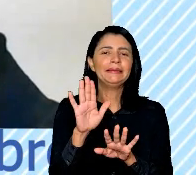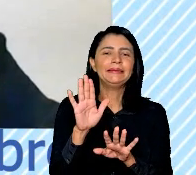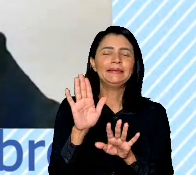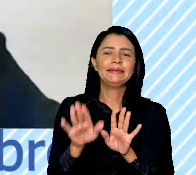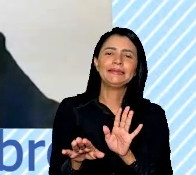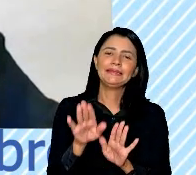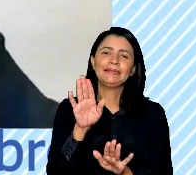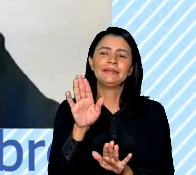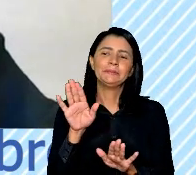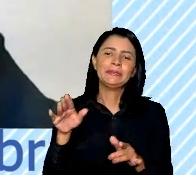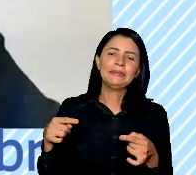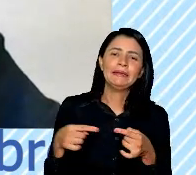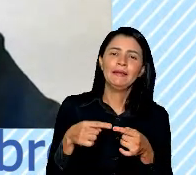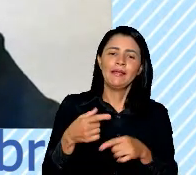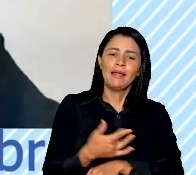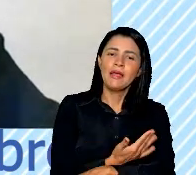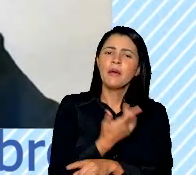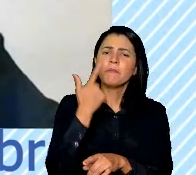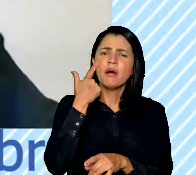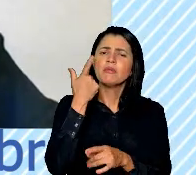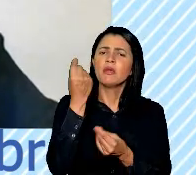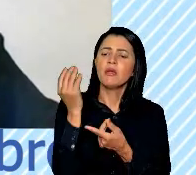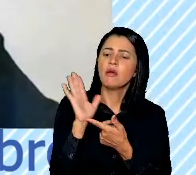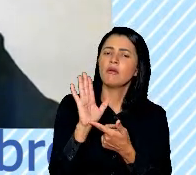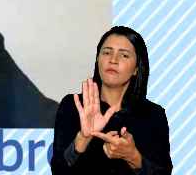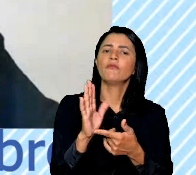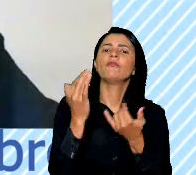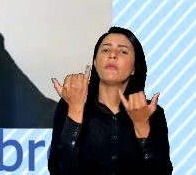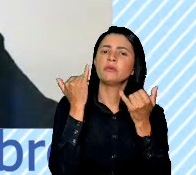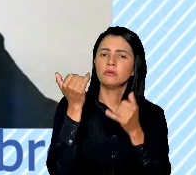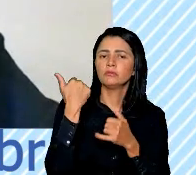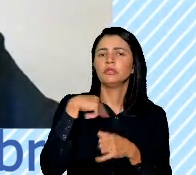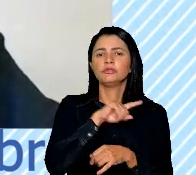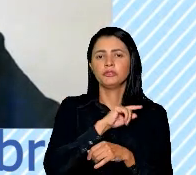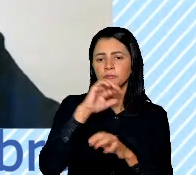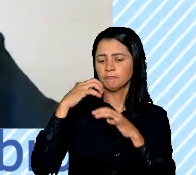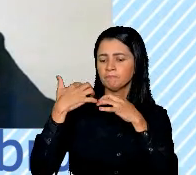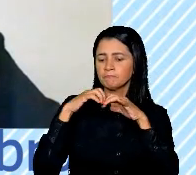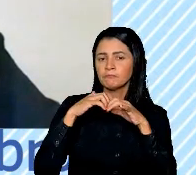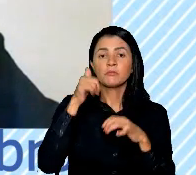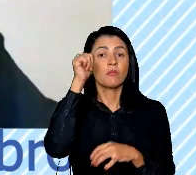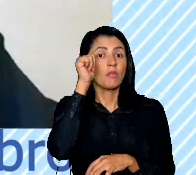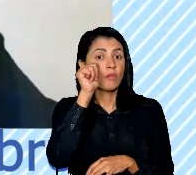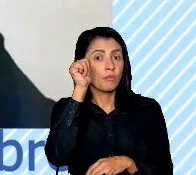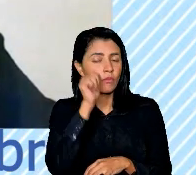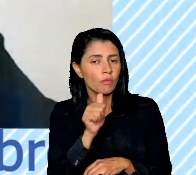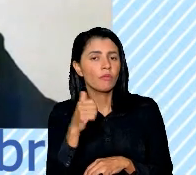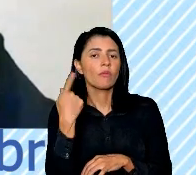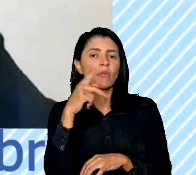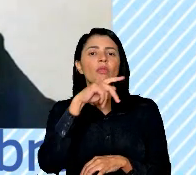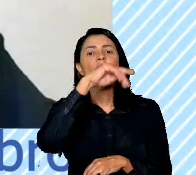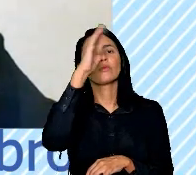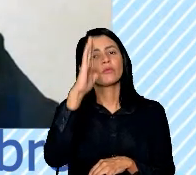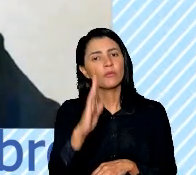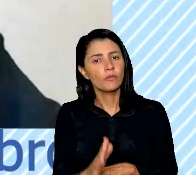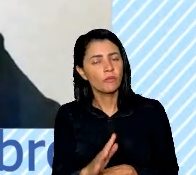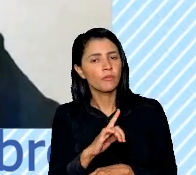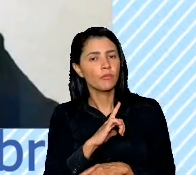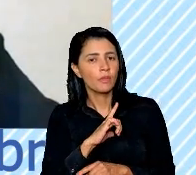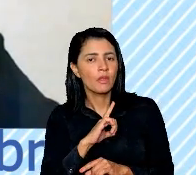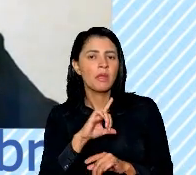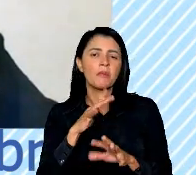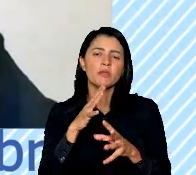talvez engajante, mas a ideia é trazer informações para reflexão. As mulheres, elas constituem no Brasil